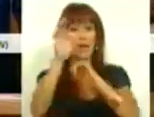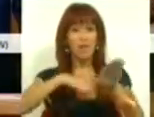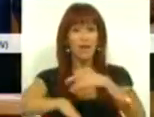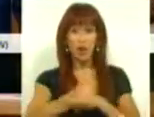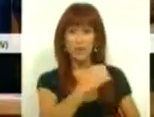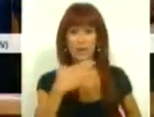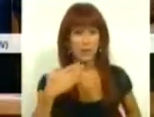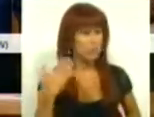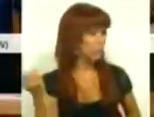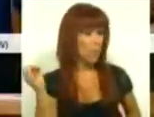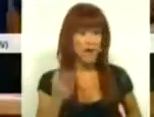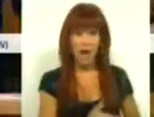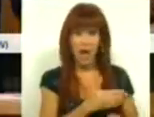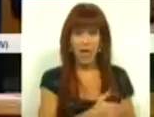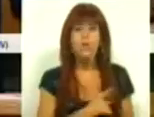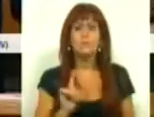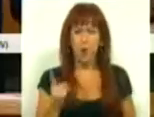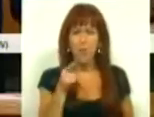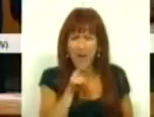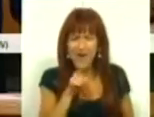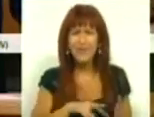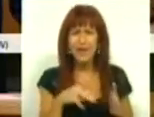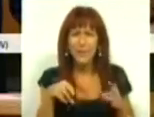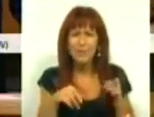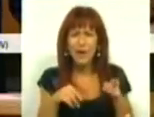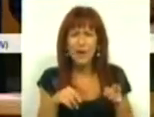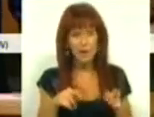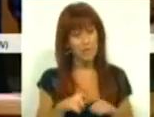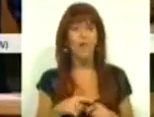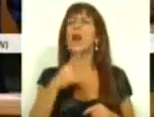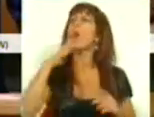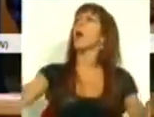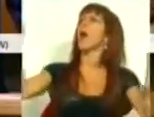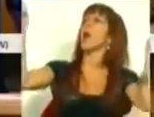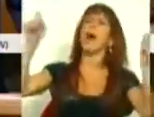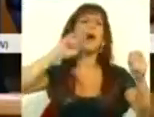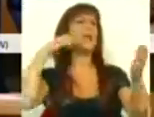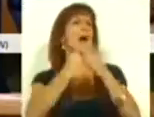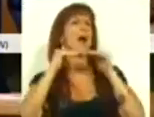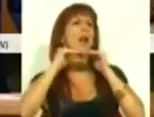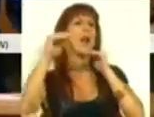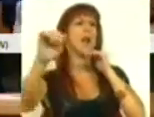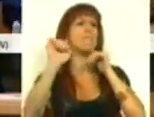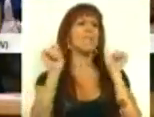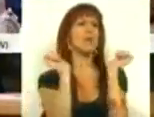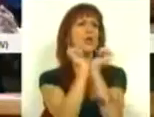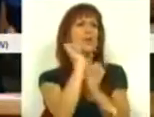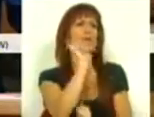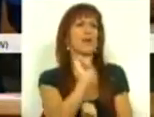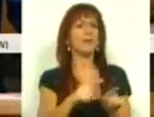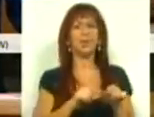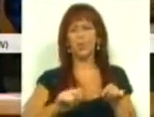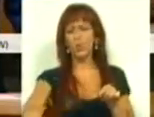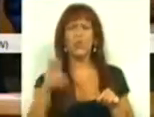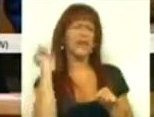em 2007, não existiu. E mesmo essa reforma, que foi apregoada como o garante da sustentabilidade da nossa Segurança